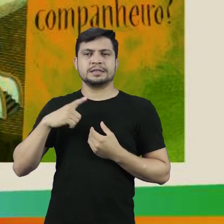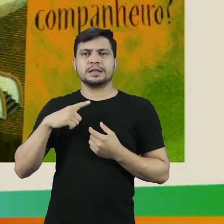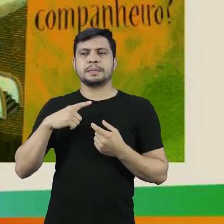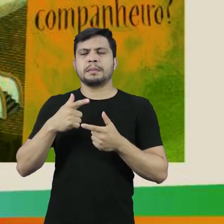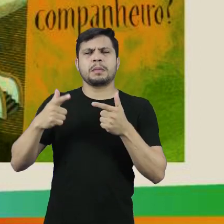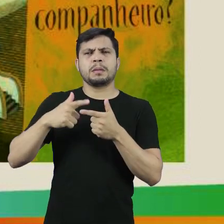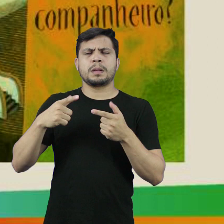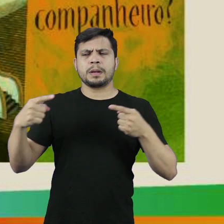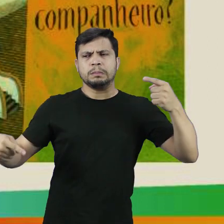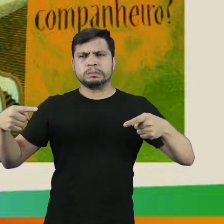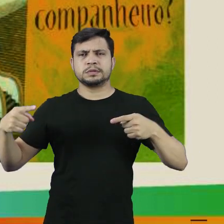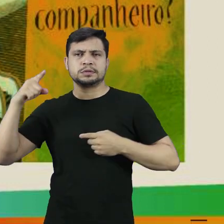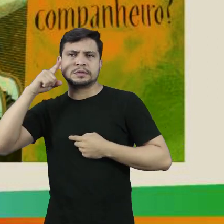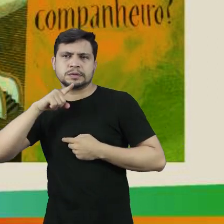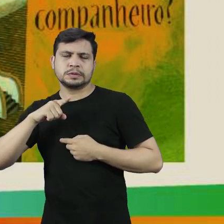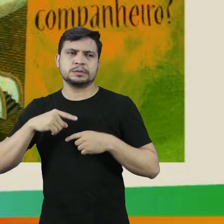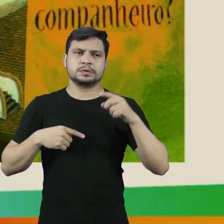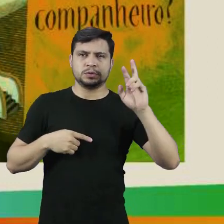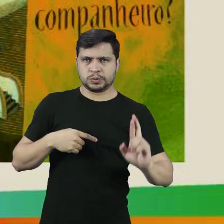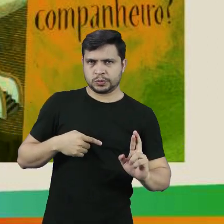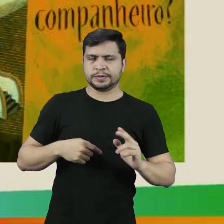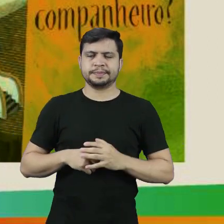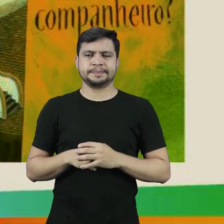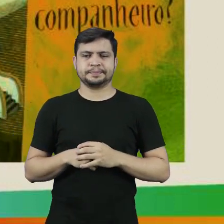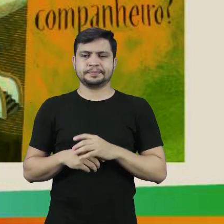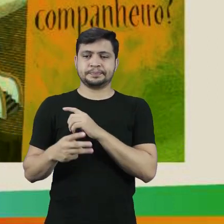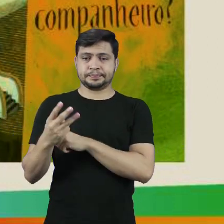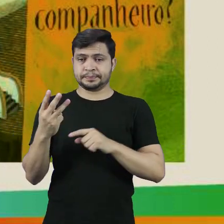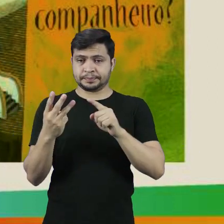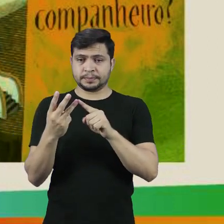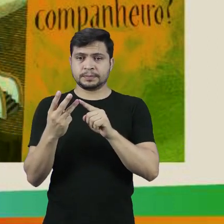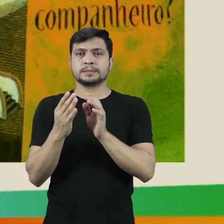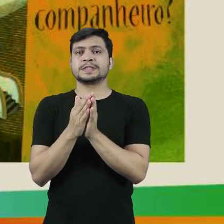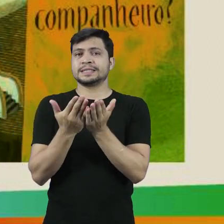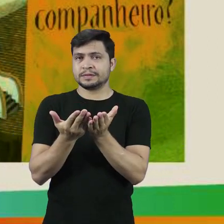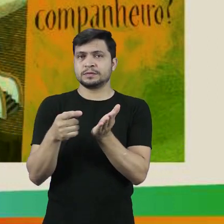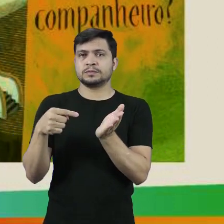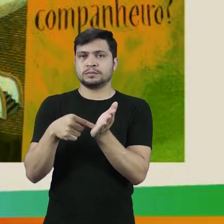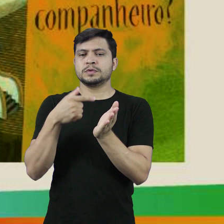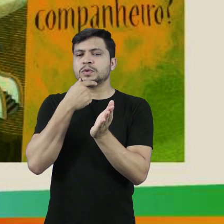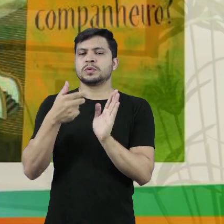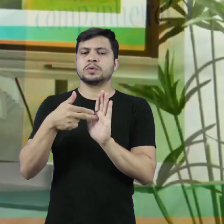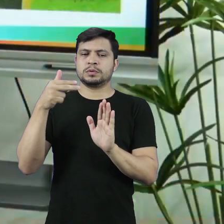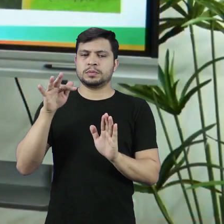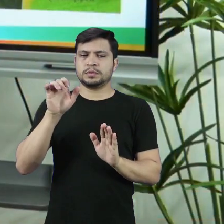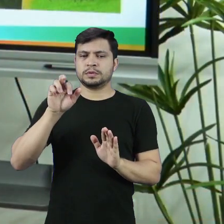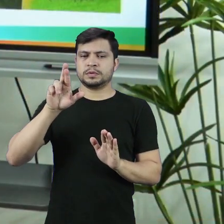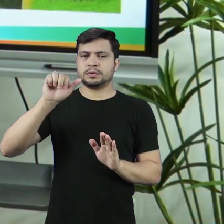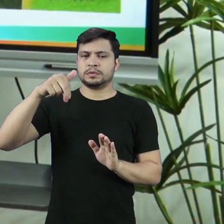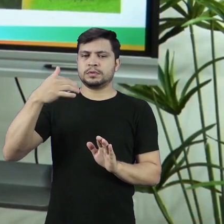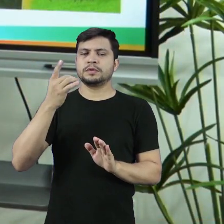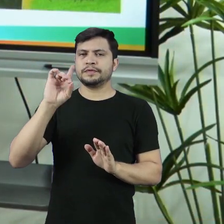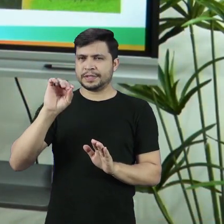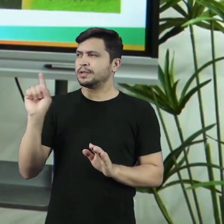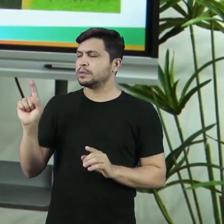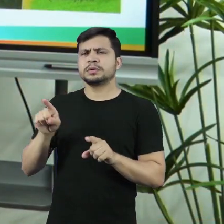União Soviética. E uma dica de livro, um podcast, um filme e um livro, que é o livro do Fernando Gabeira, que também tem em formato de filme, está